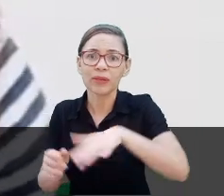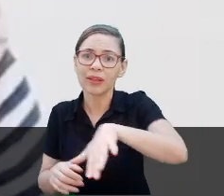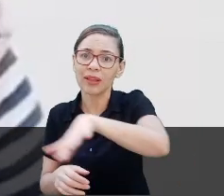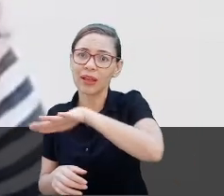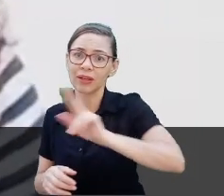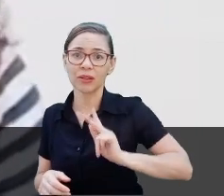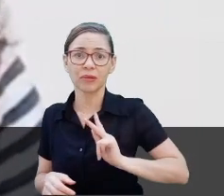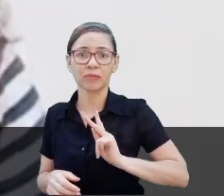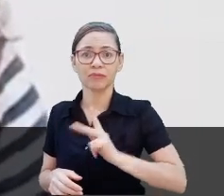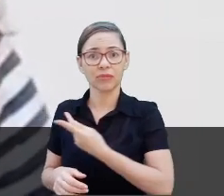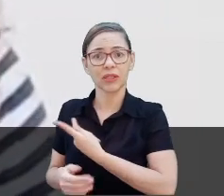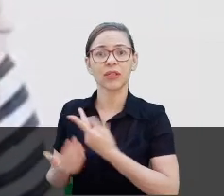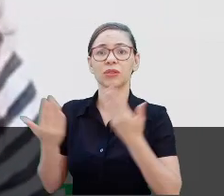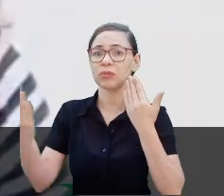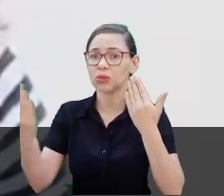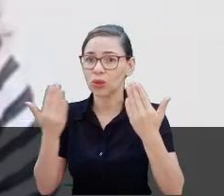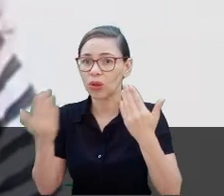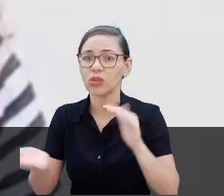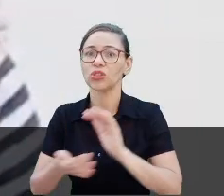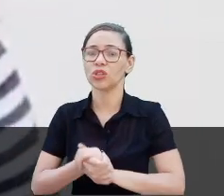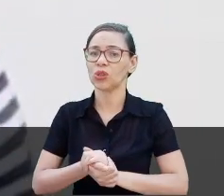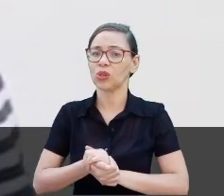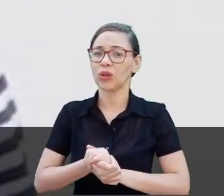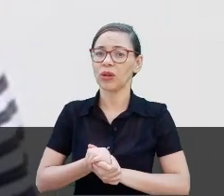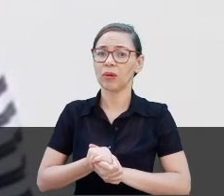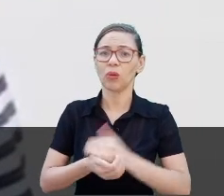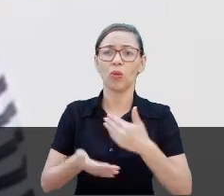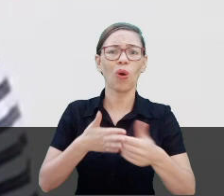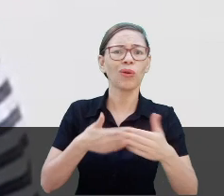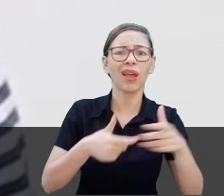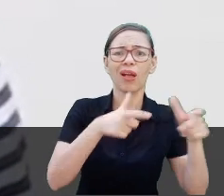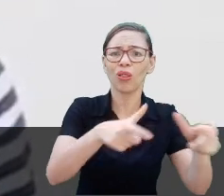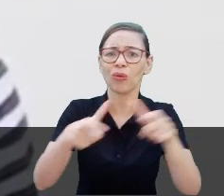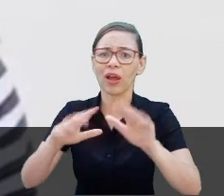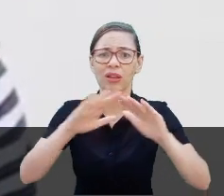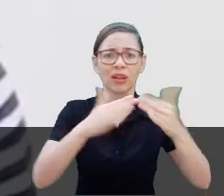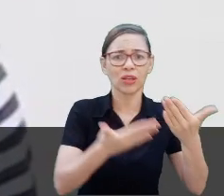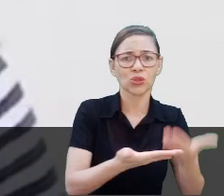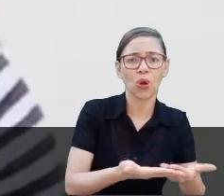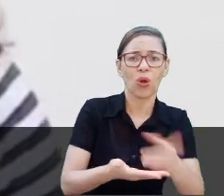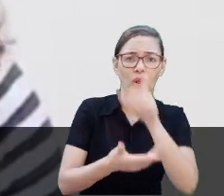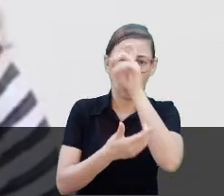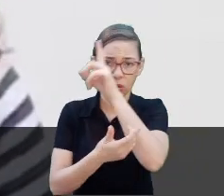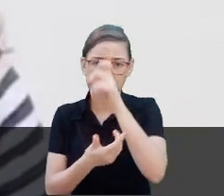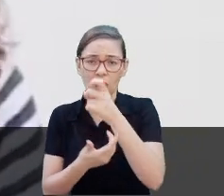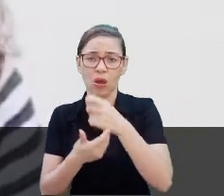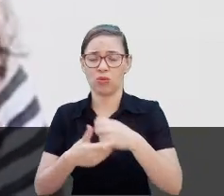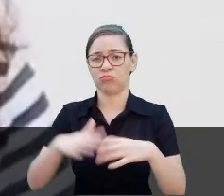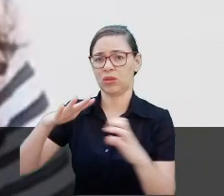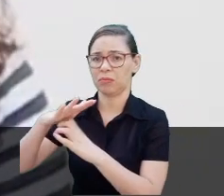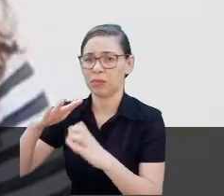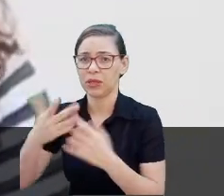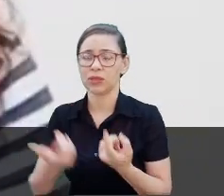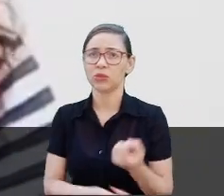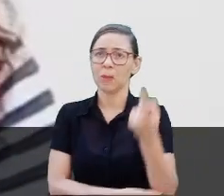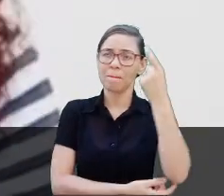uma potência que se abre com relação às psicologias e às pessoas trans, seja em qual campo for, pode ser na clínica individual, pode ser na escola,